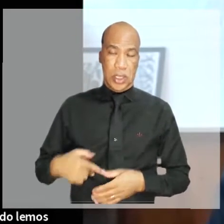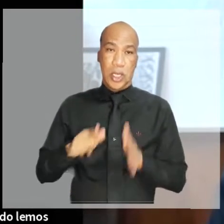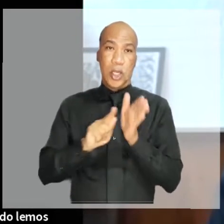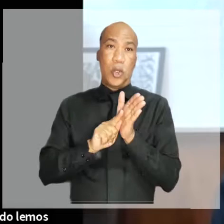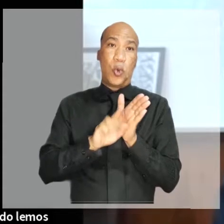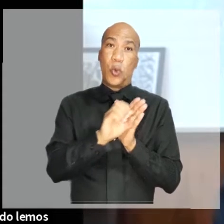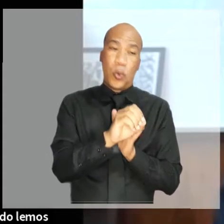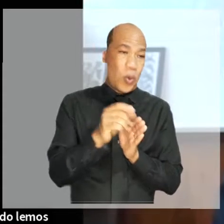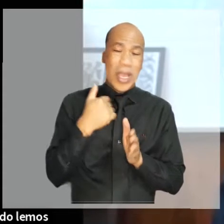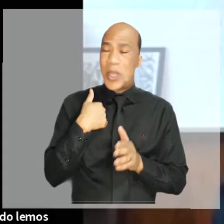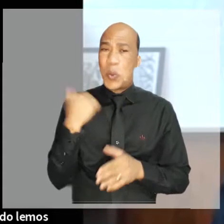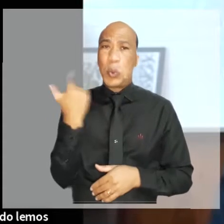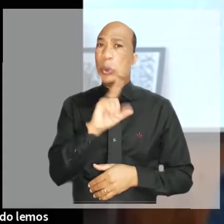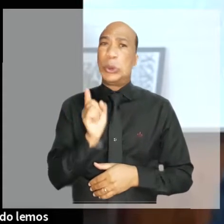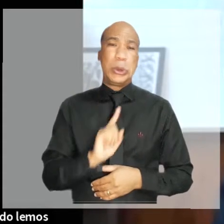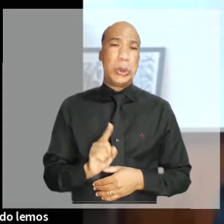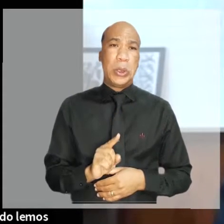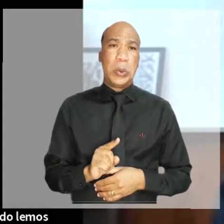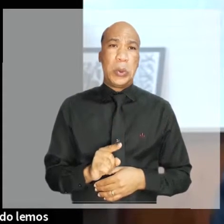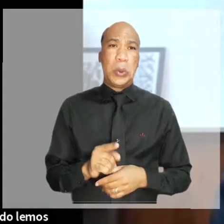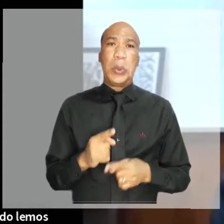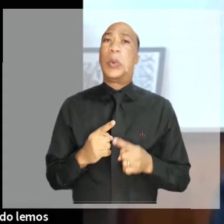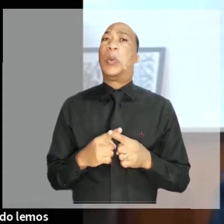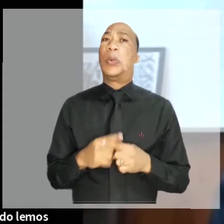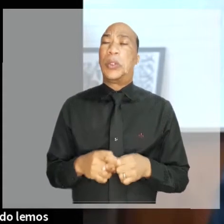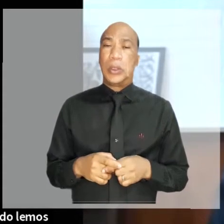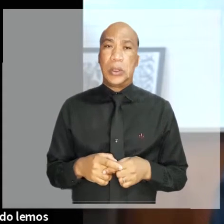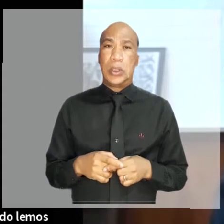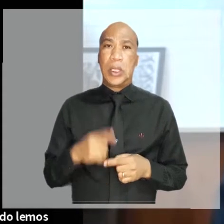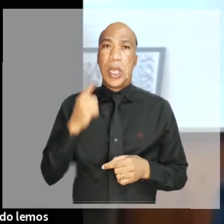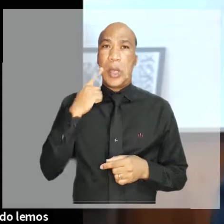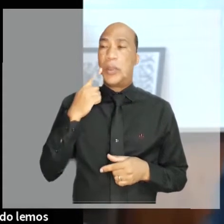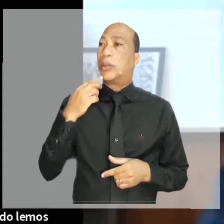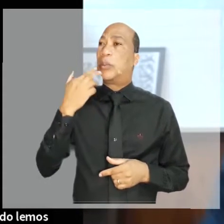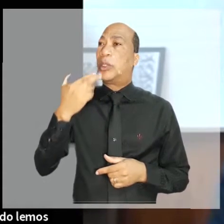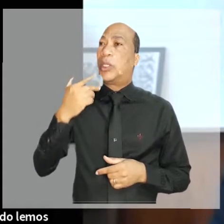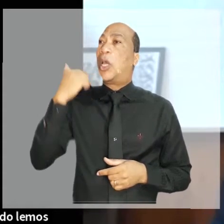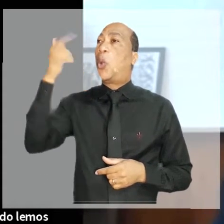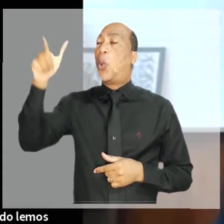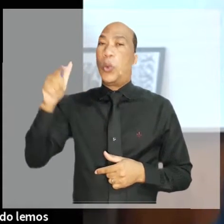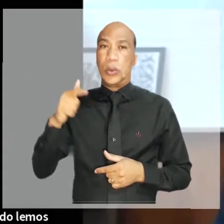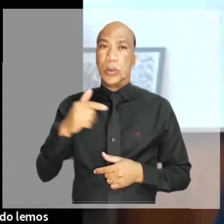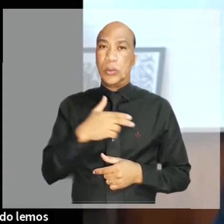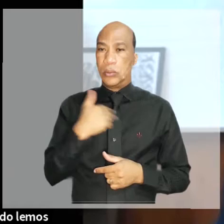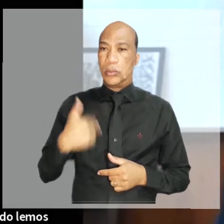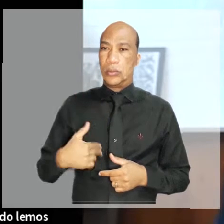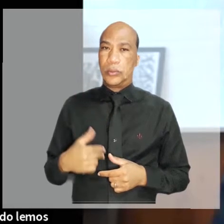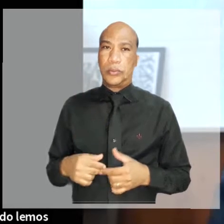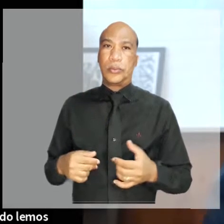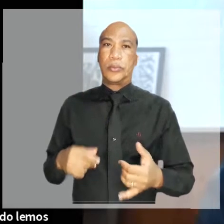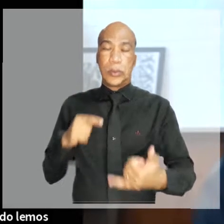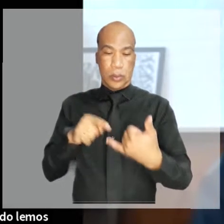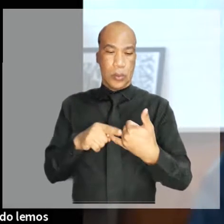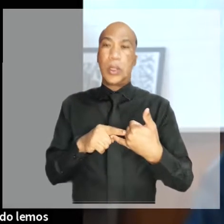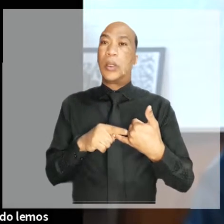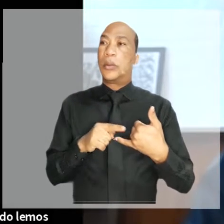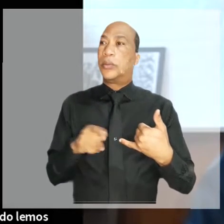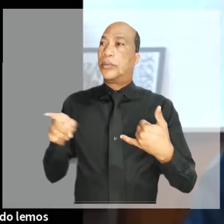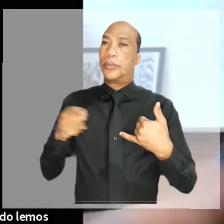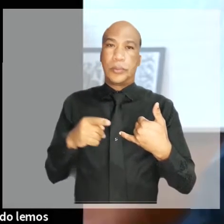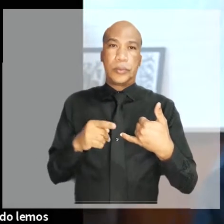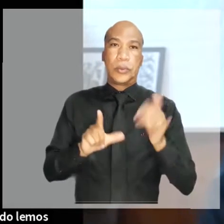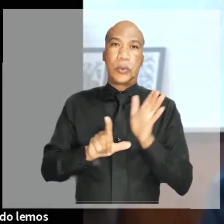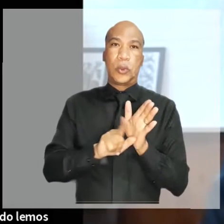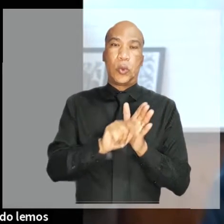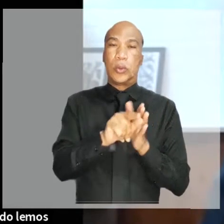lá, mas, por exemplo, quando eu converso com alguém de outro idioma e eu uso o tradutor do Google, ele traduz ali